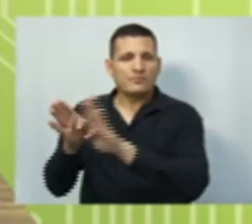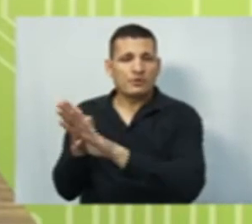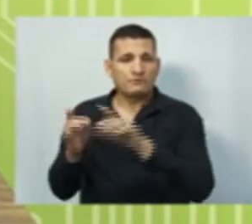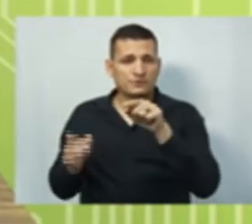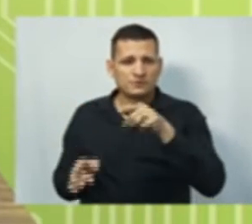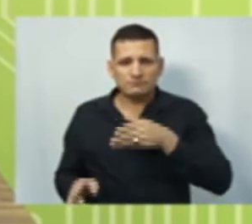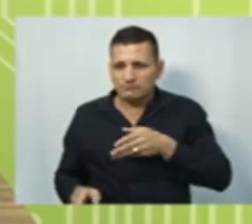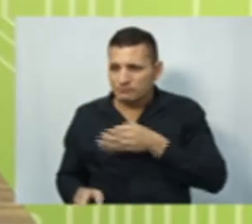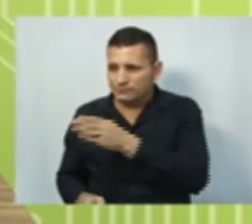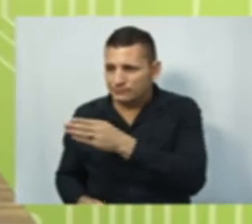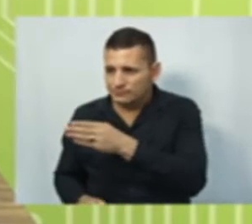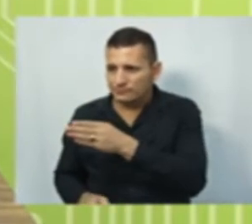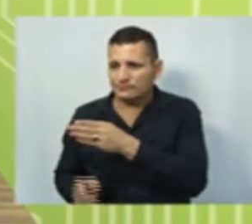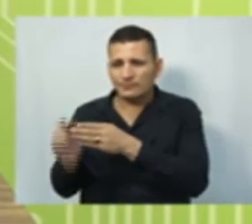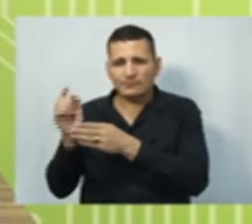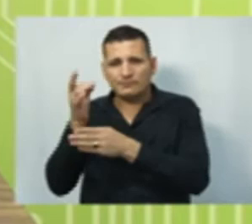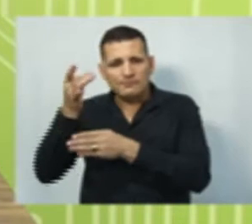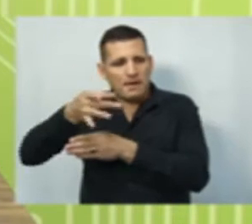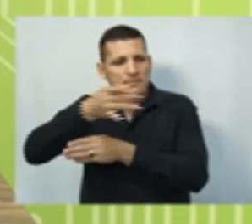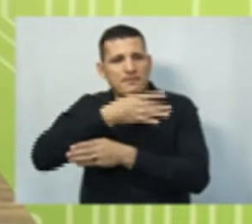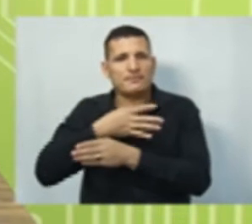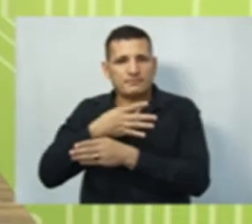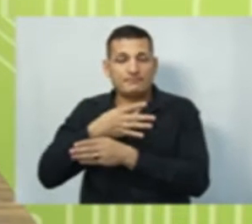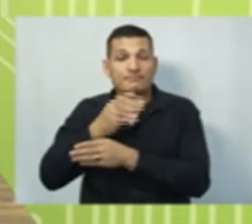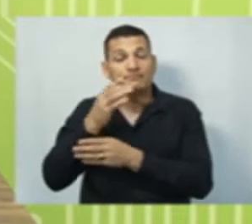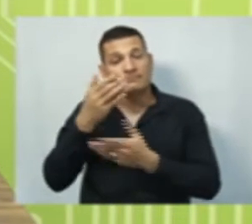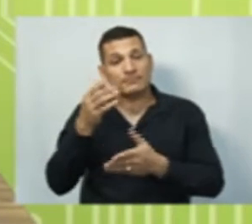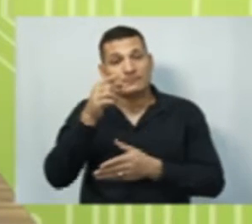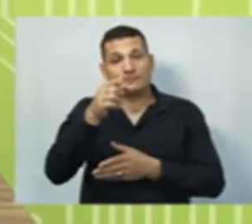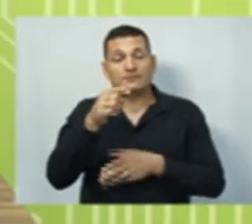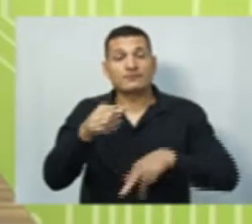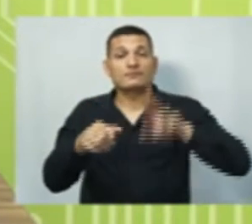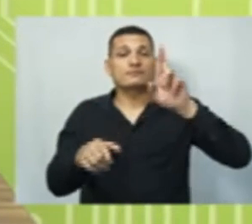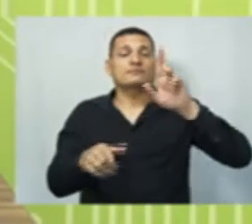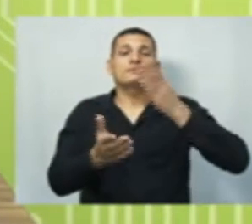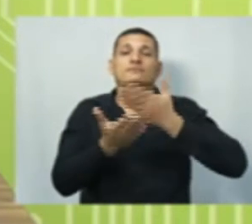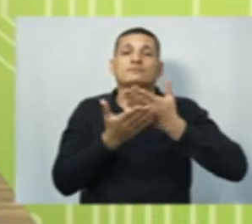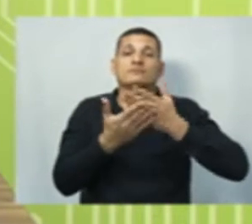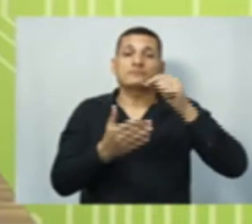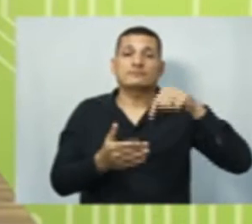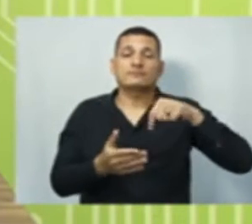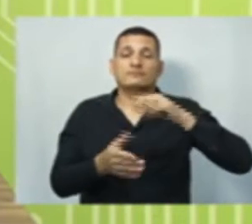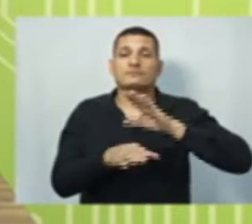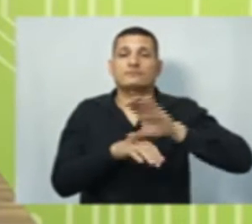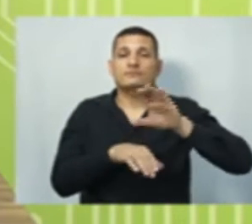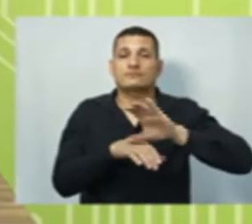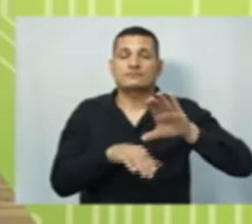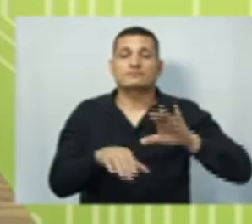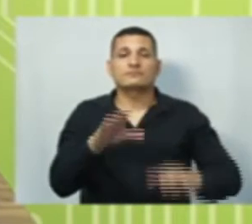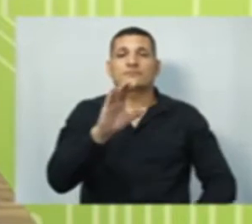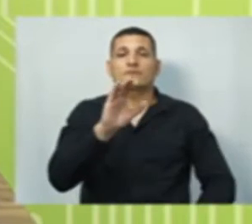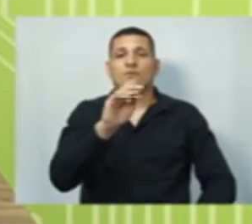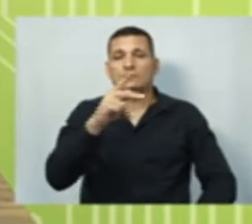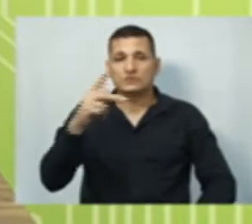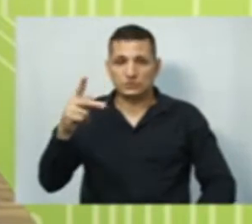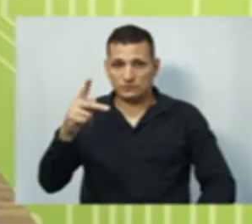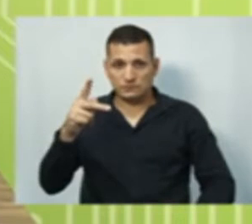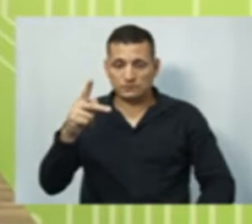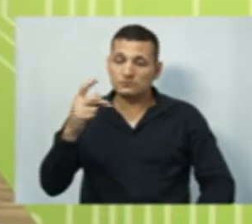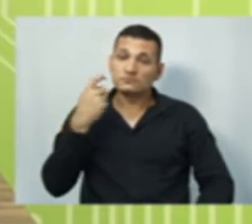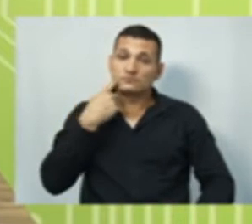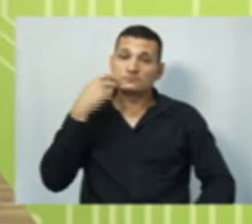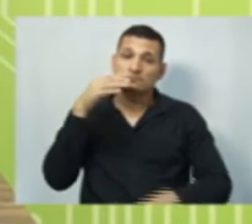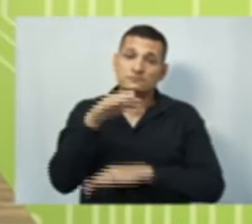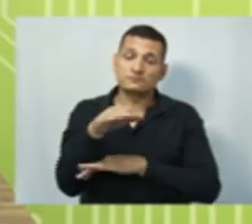está abandonando as outras. Quando você decidiu estudar nesse curso concomitante de cooperativismo numa sexta-feira à tarde,